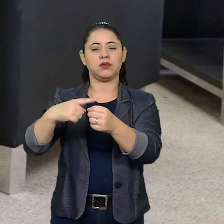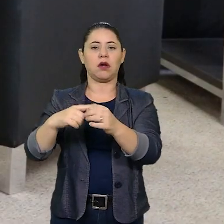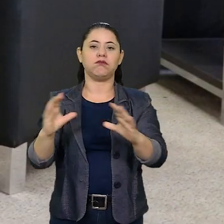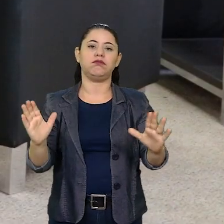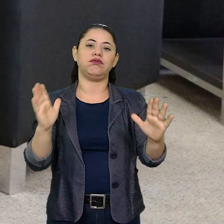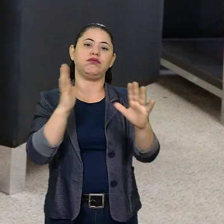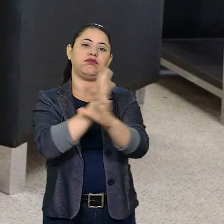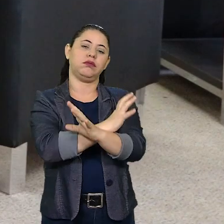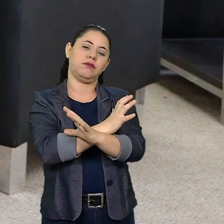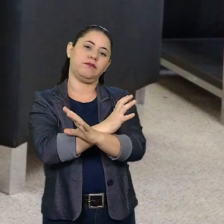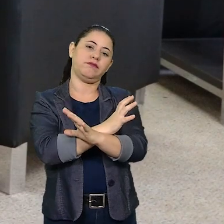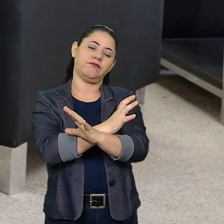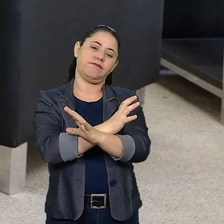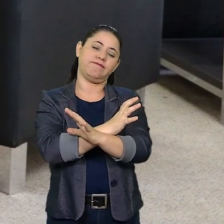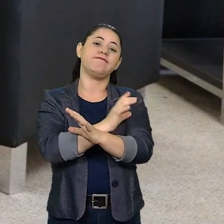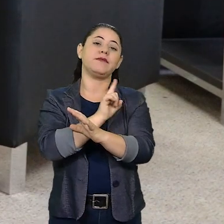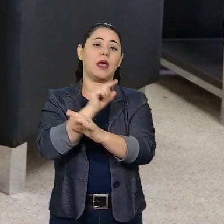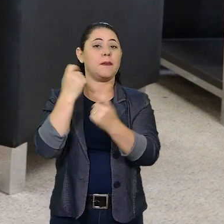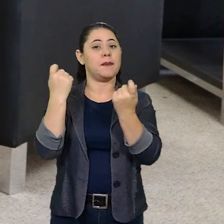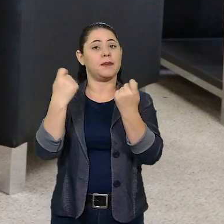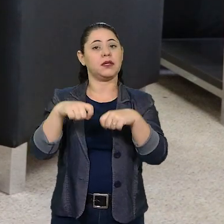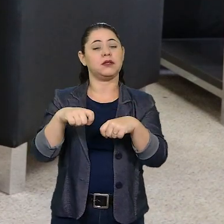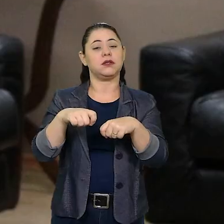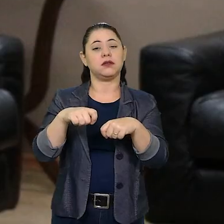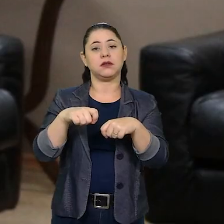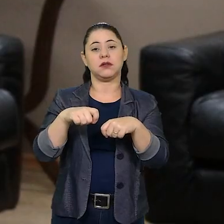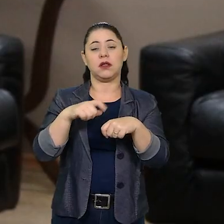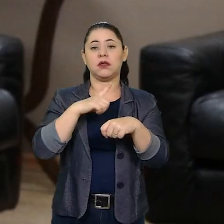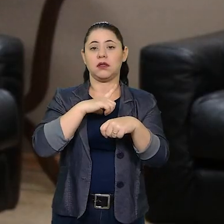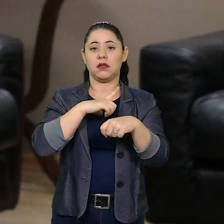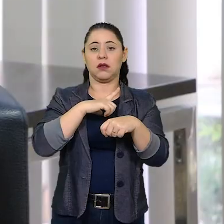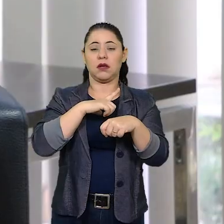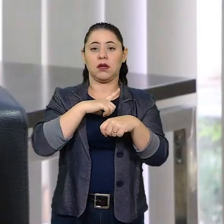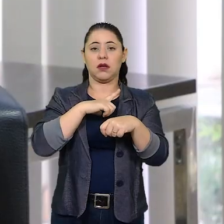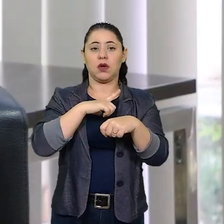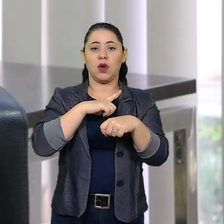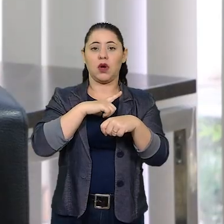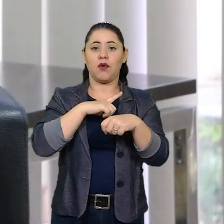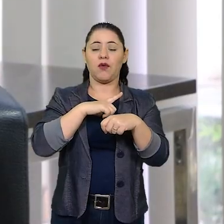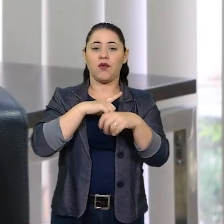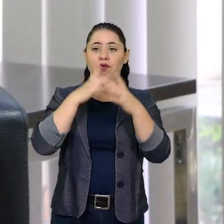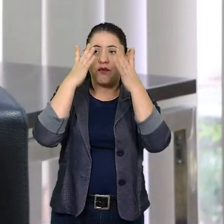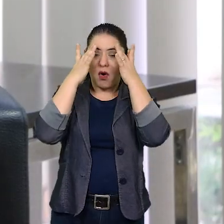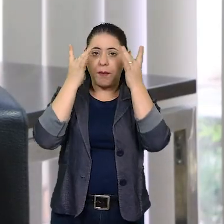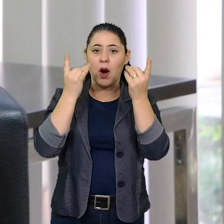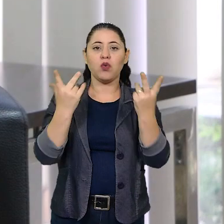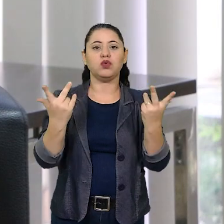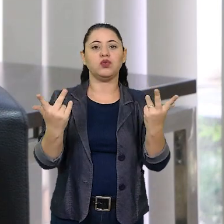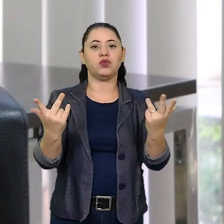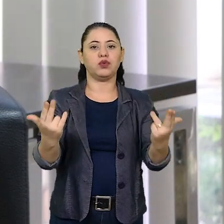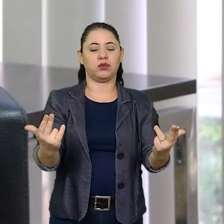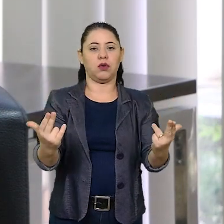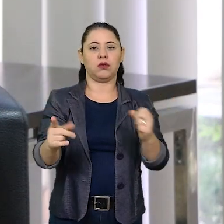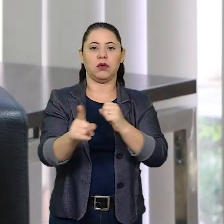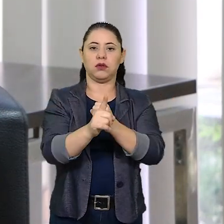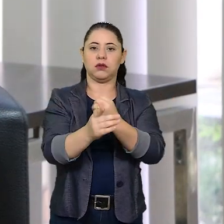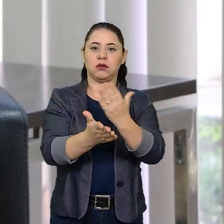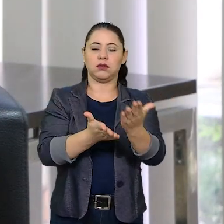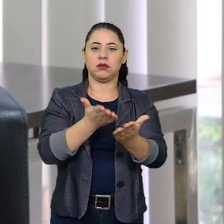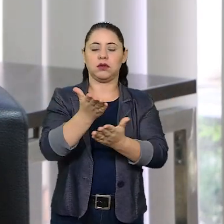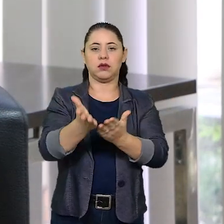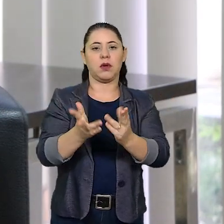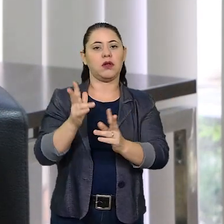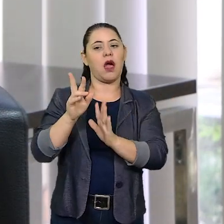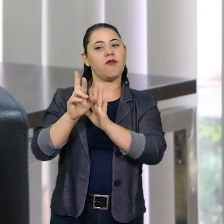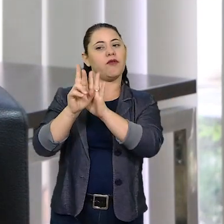mas mudou de comarca, saiu da vara. Então, nós precisamos de uma padronização e